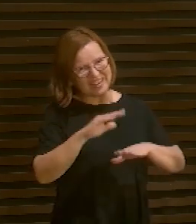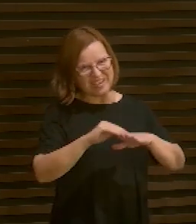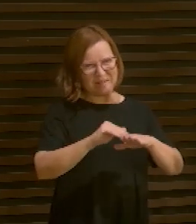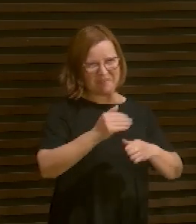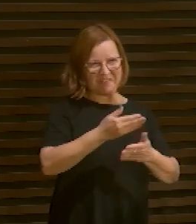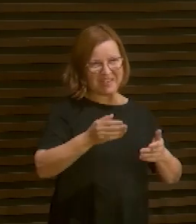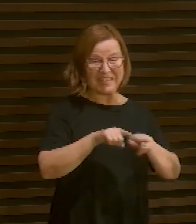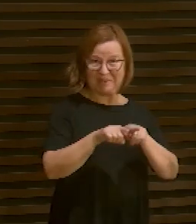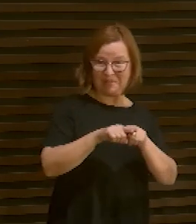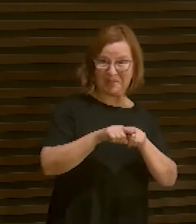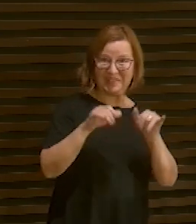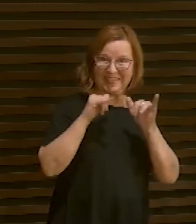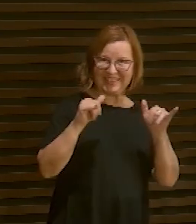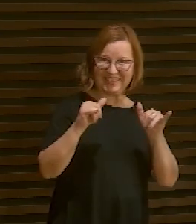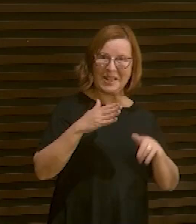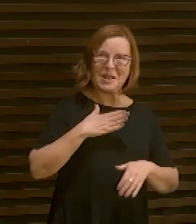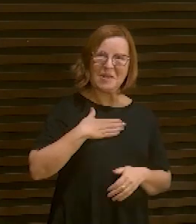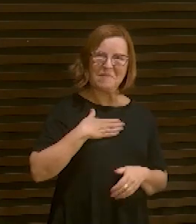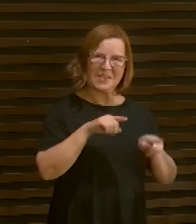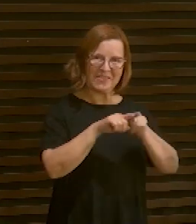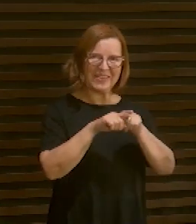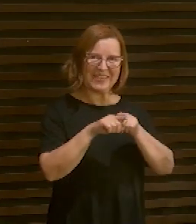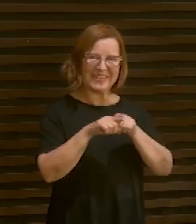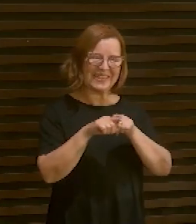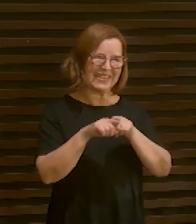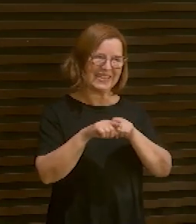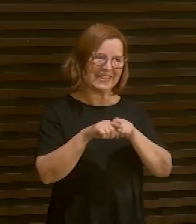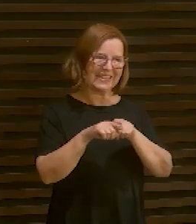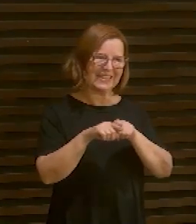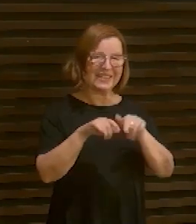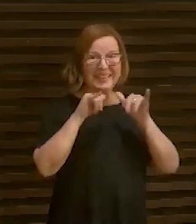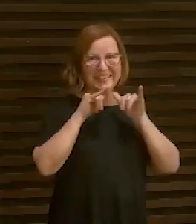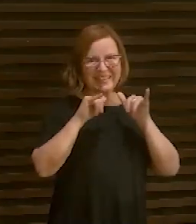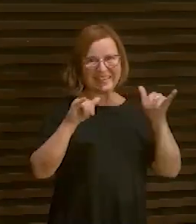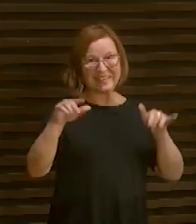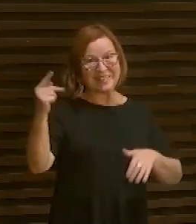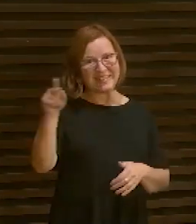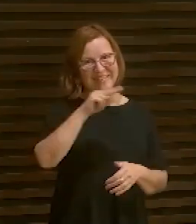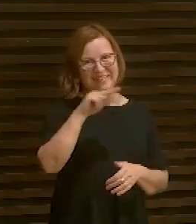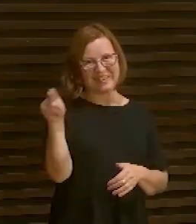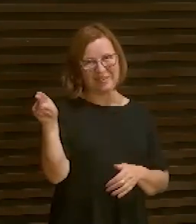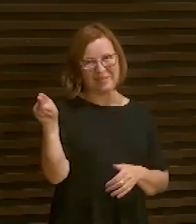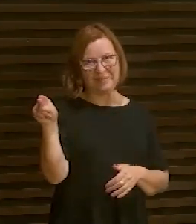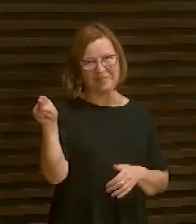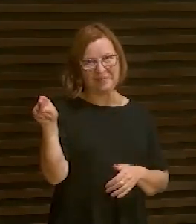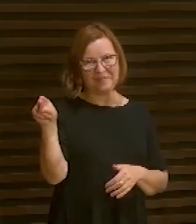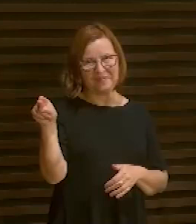irmãos, dizendo: a meus irmãos declararei o teu nome,